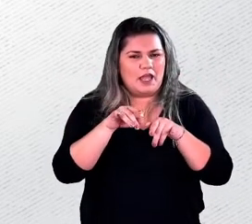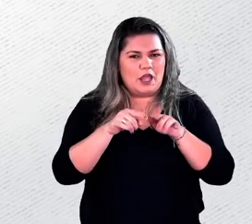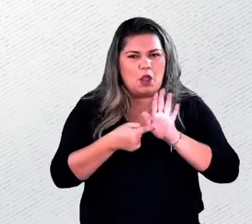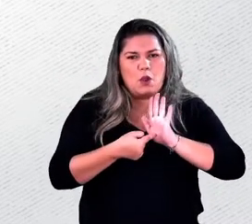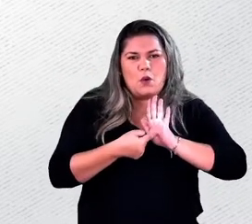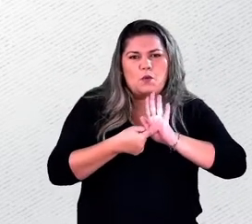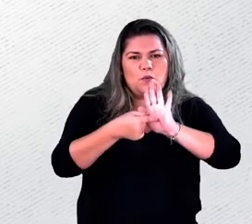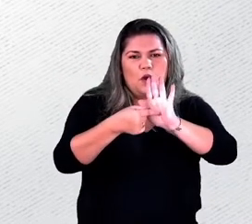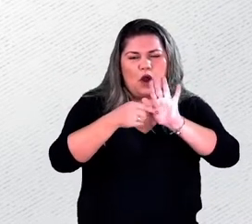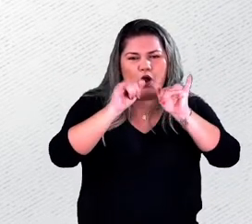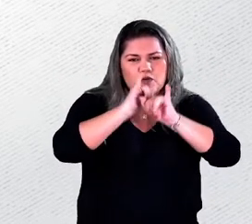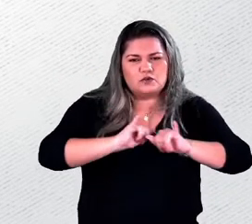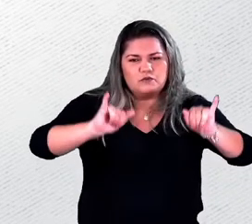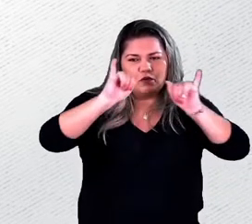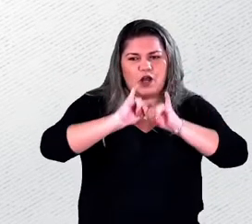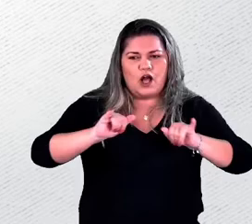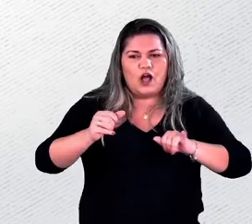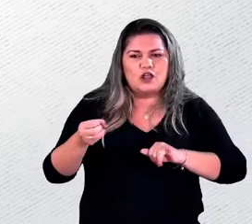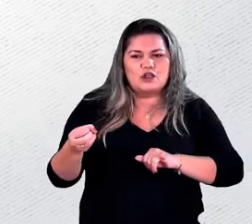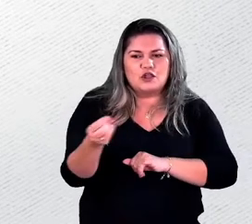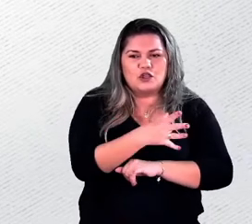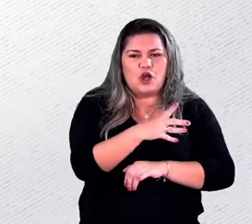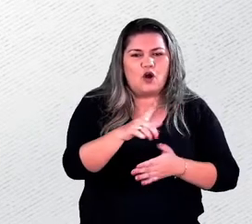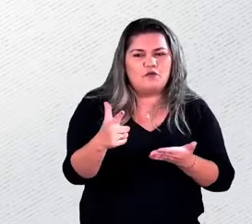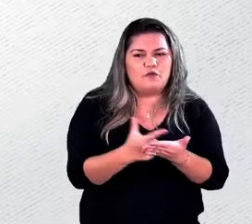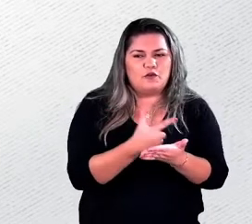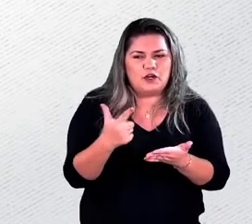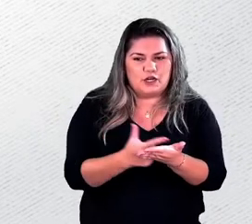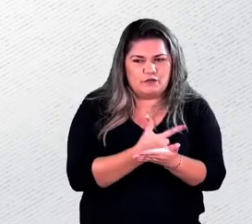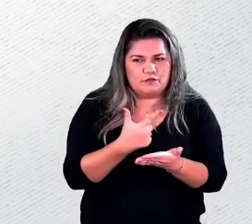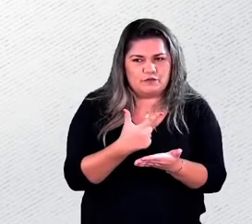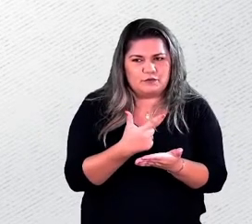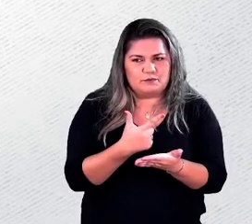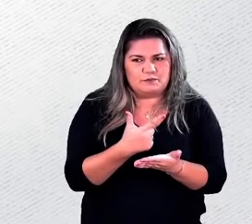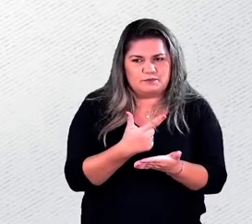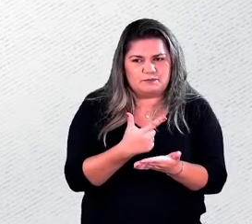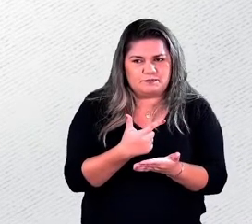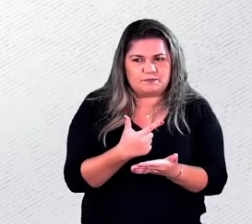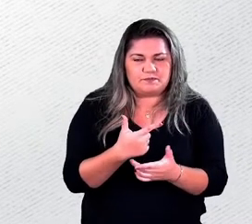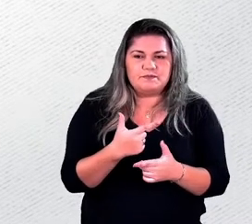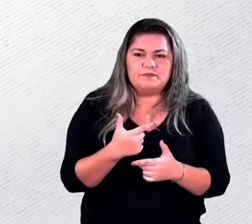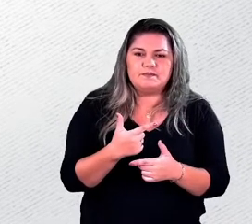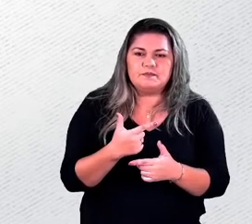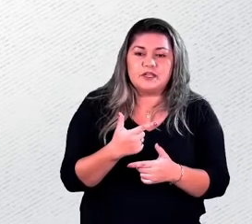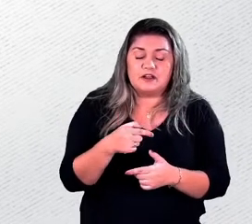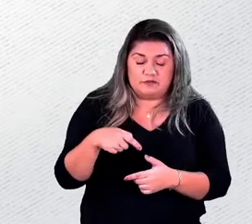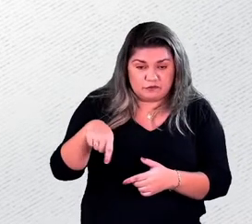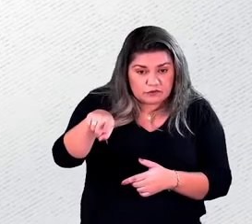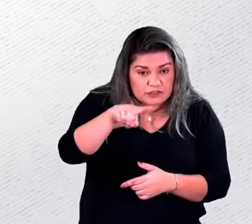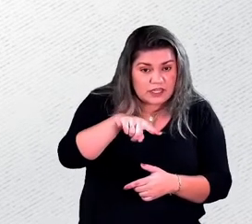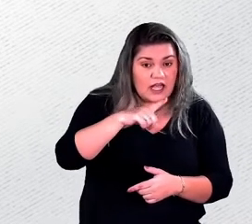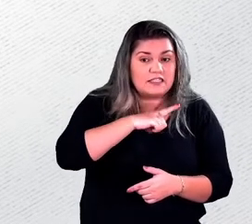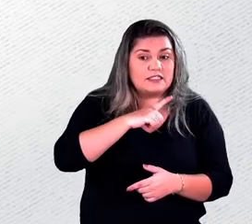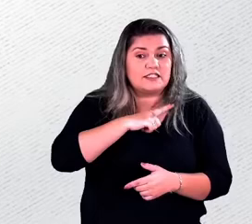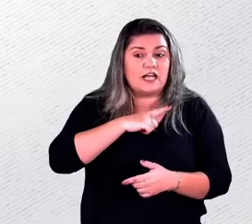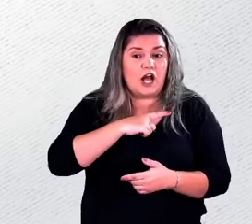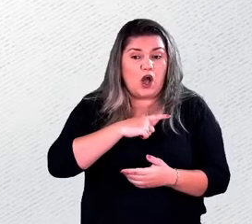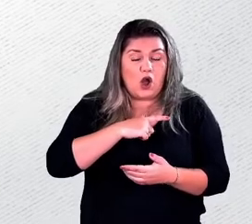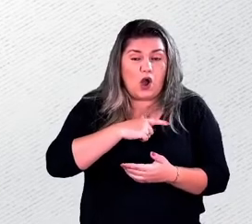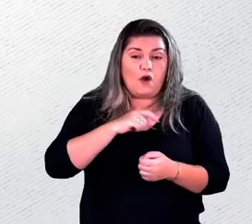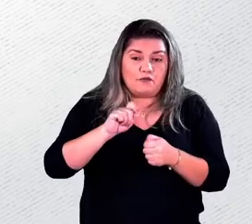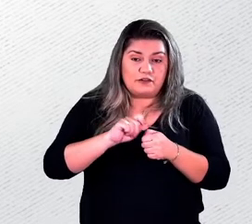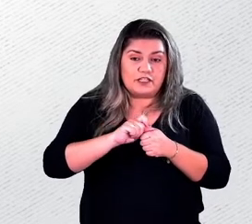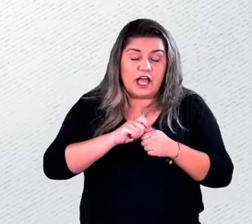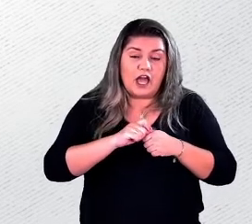não é o recuperação empresarial e falência aspectos práticos muitos dos Senhores que estão aqui escreveram artigos